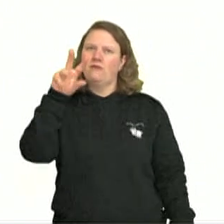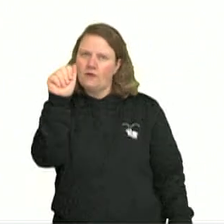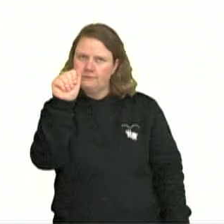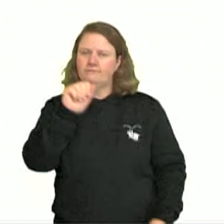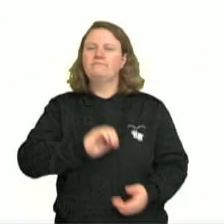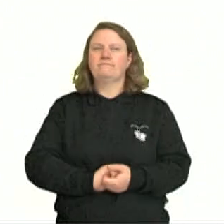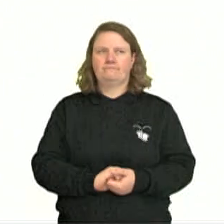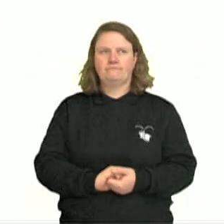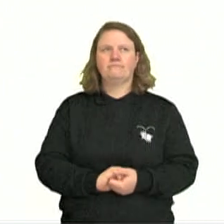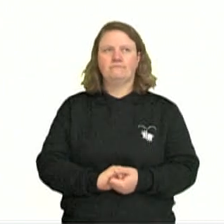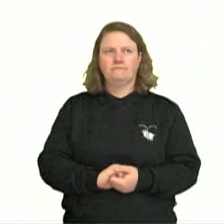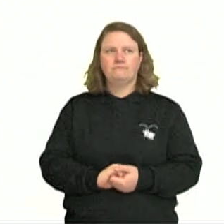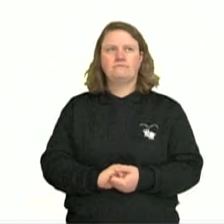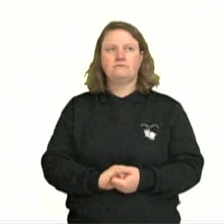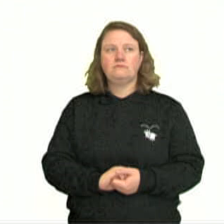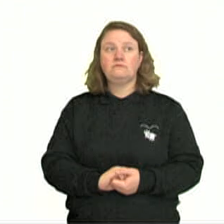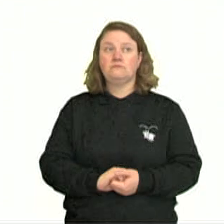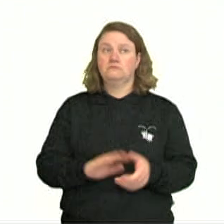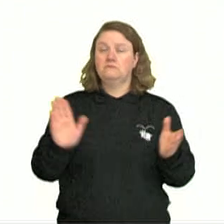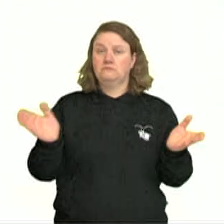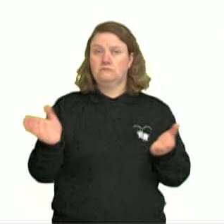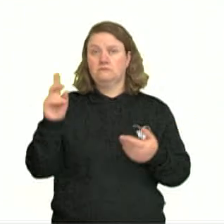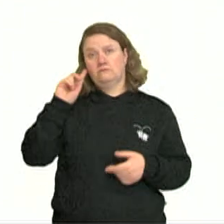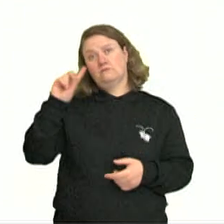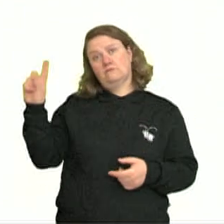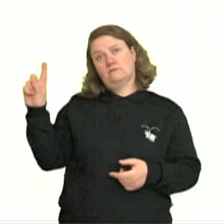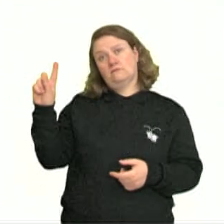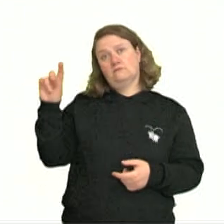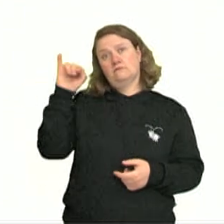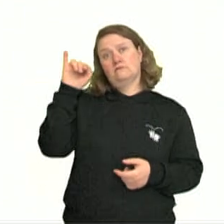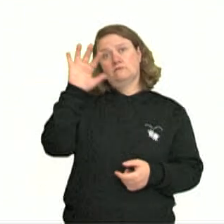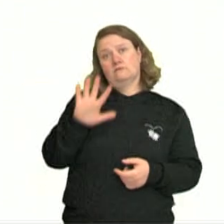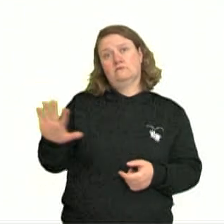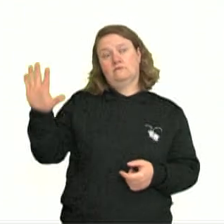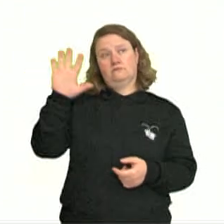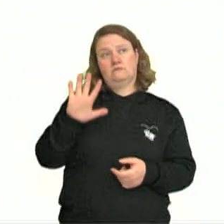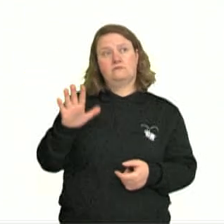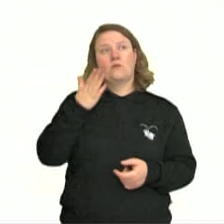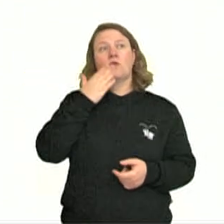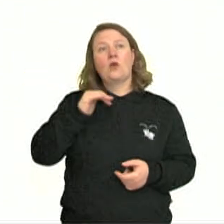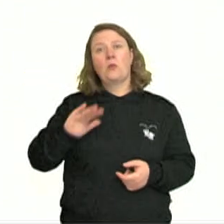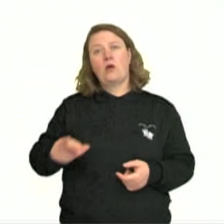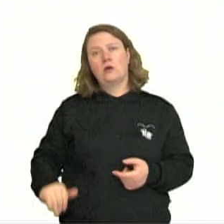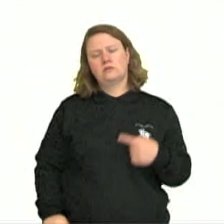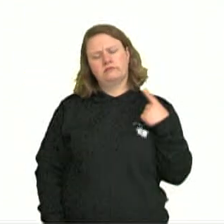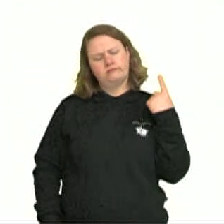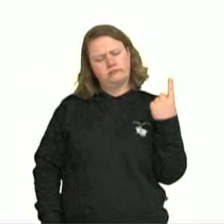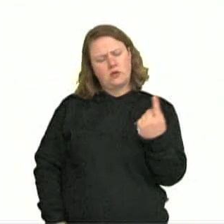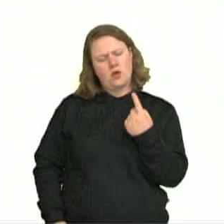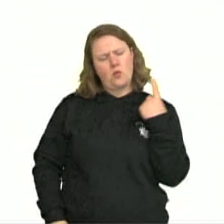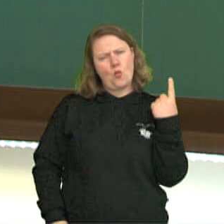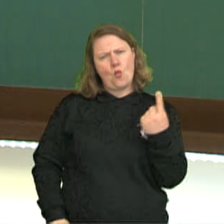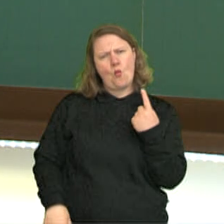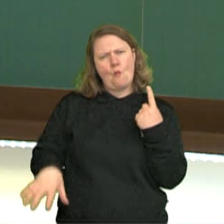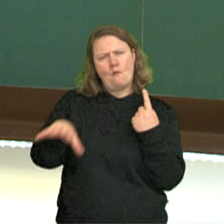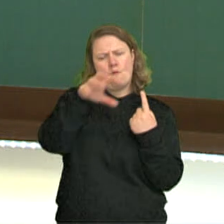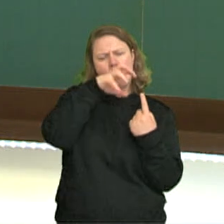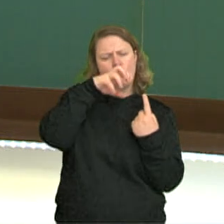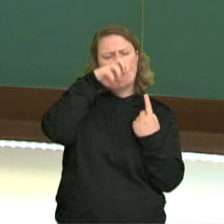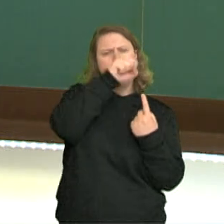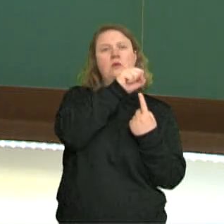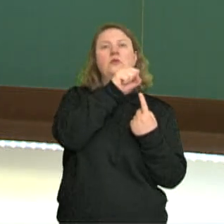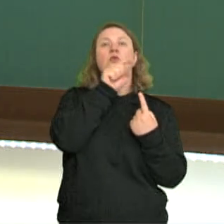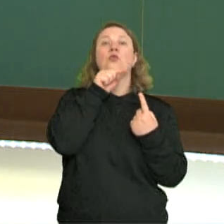coordenada adversativa, né? Na nossa iconografia nós temos essa figura de uma criança sozinha no escuro, né?